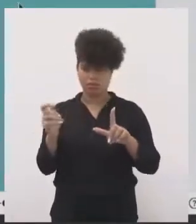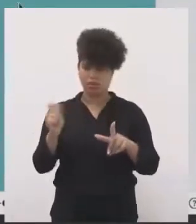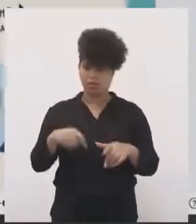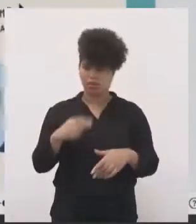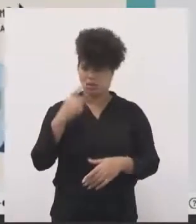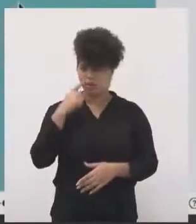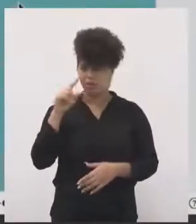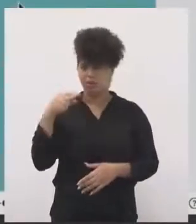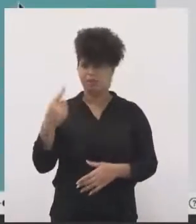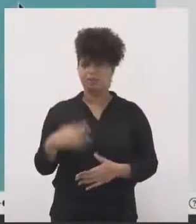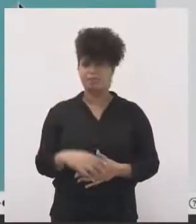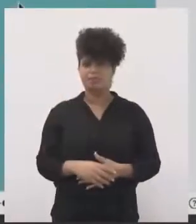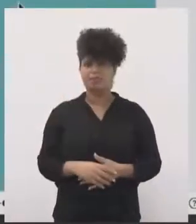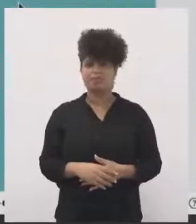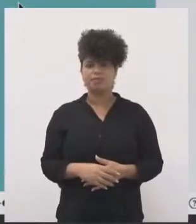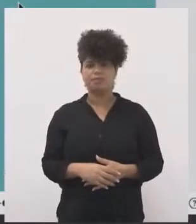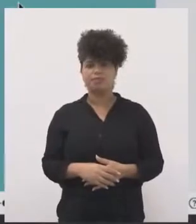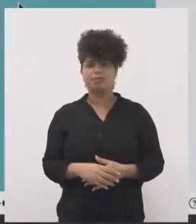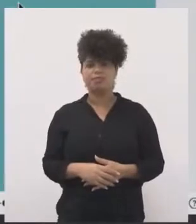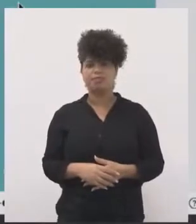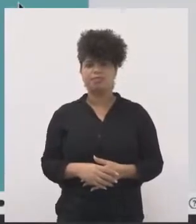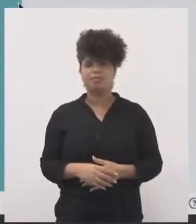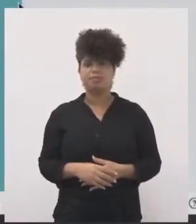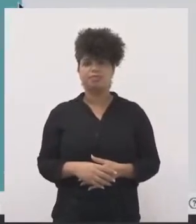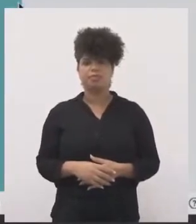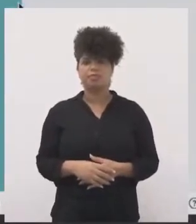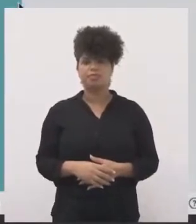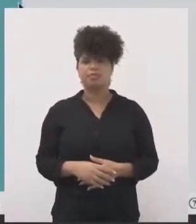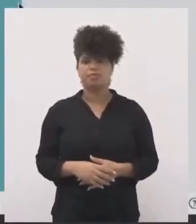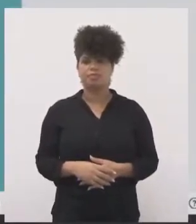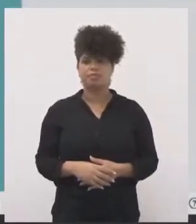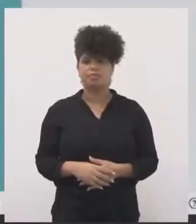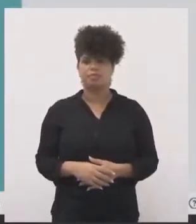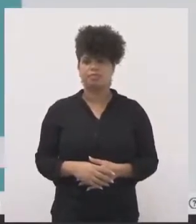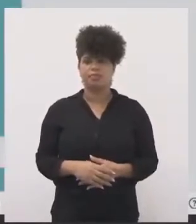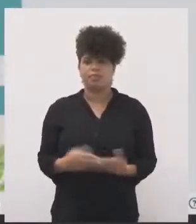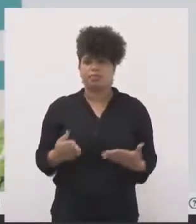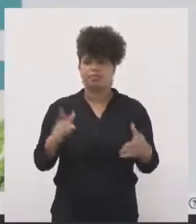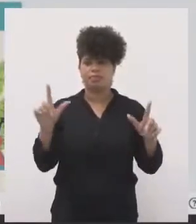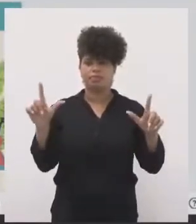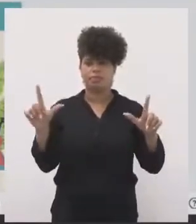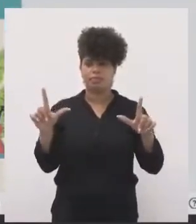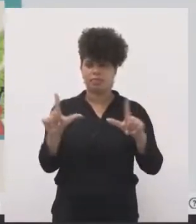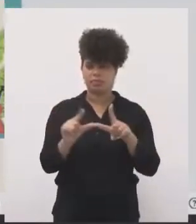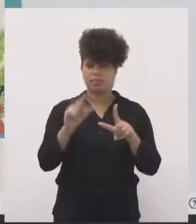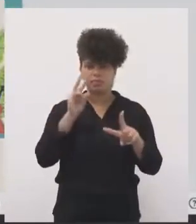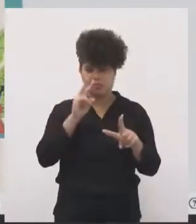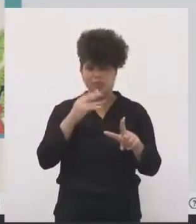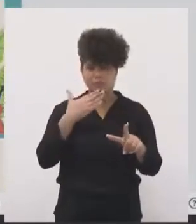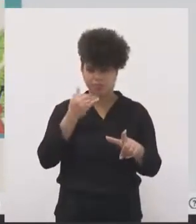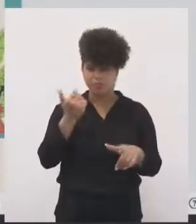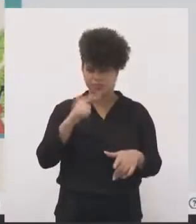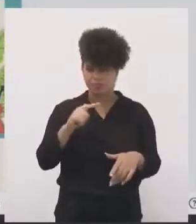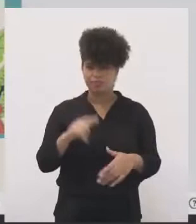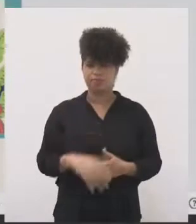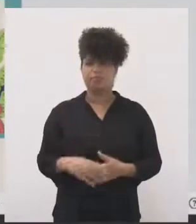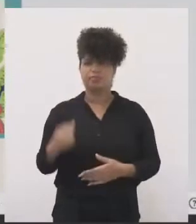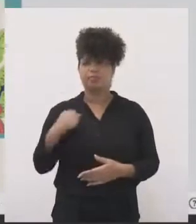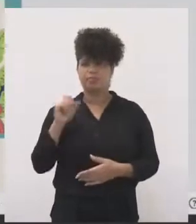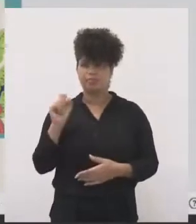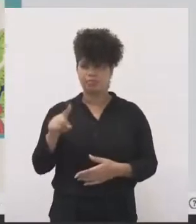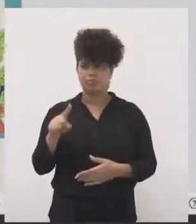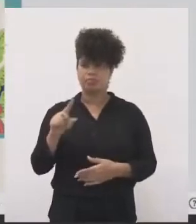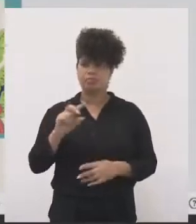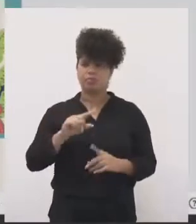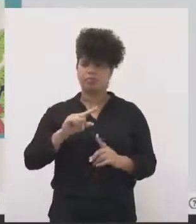passar lá para cima e vou fazer a capa. Deixa eu diminuir aqui agora para a gente enxergar. tá? Então, eu cliquei aqui